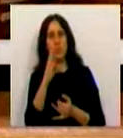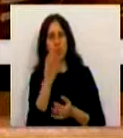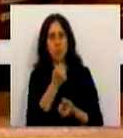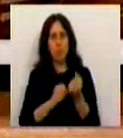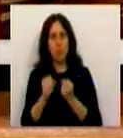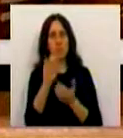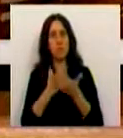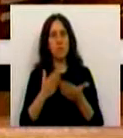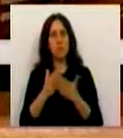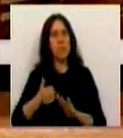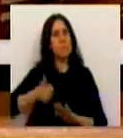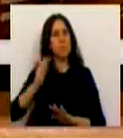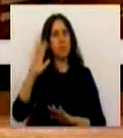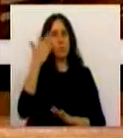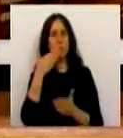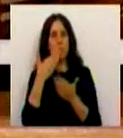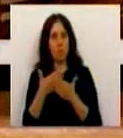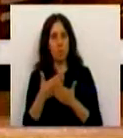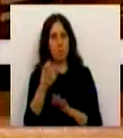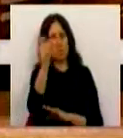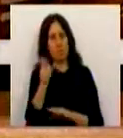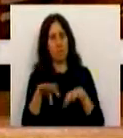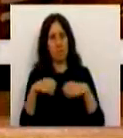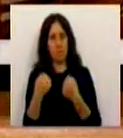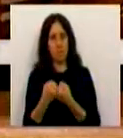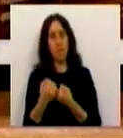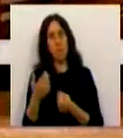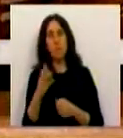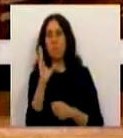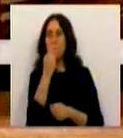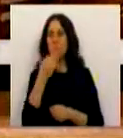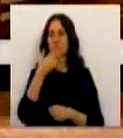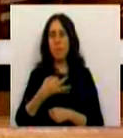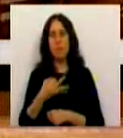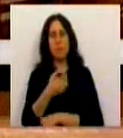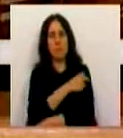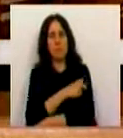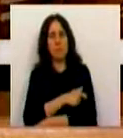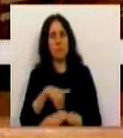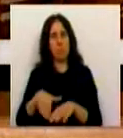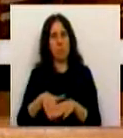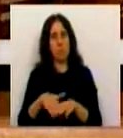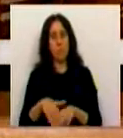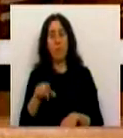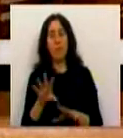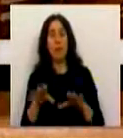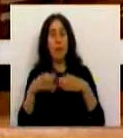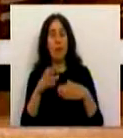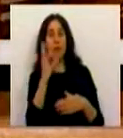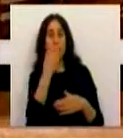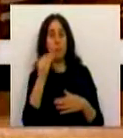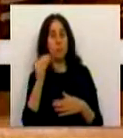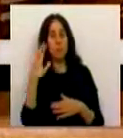é a representatividade de todos os alunos que está em causa. É a responsabilização do corpo de alunos, primeiro e fundamentalmente, perante os